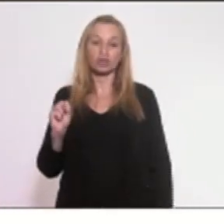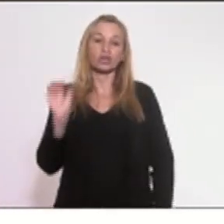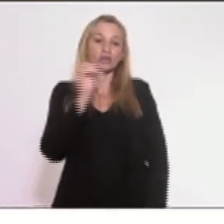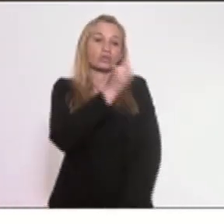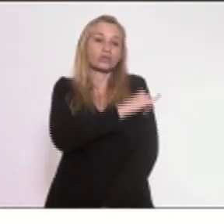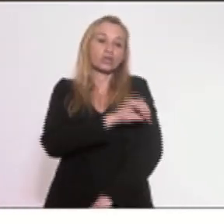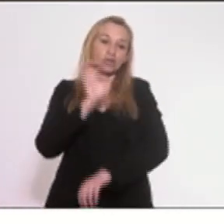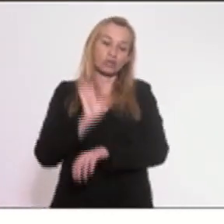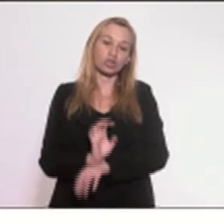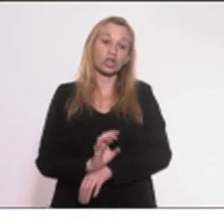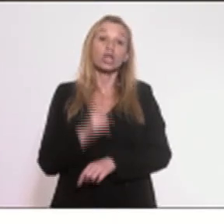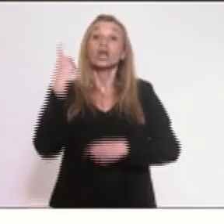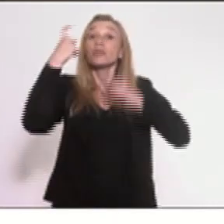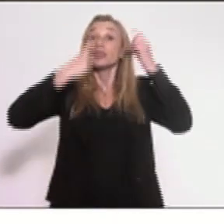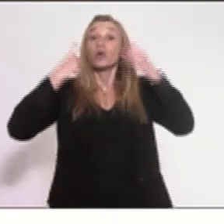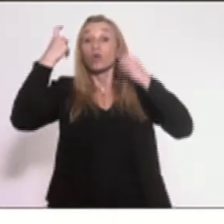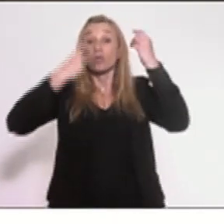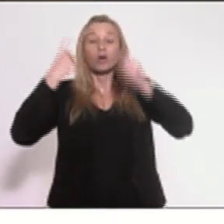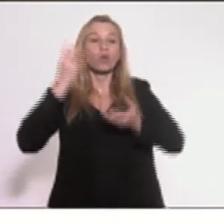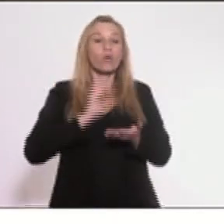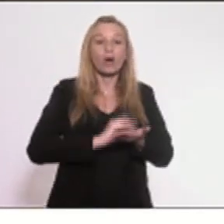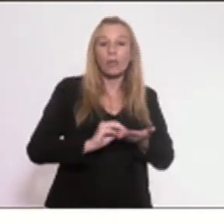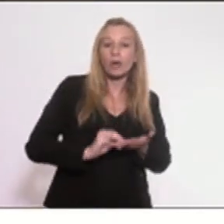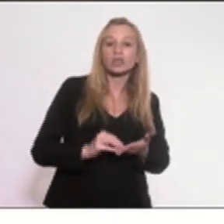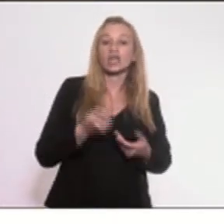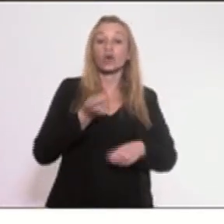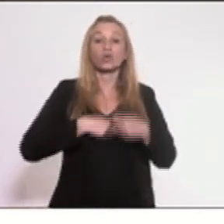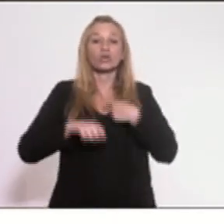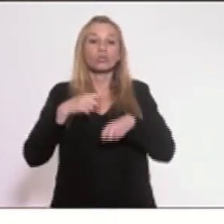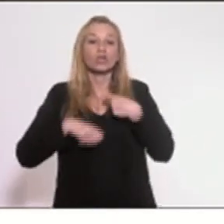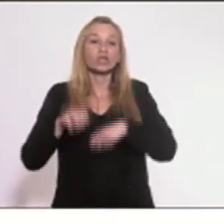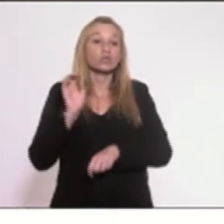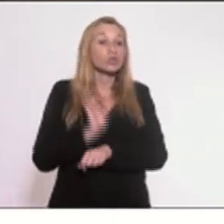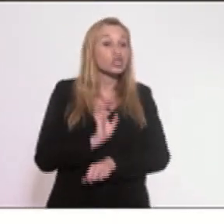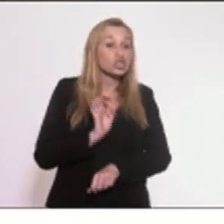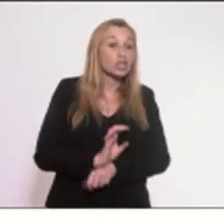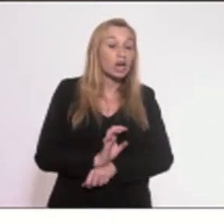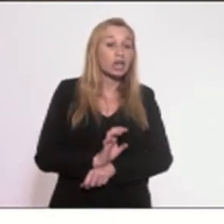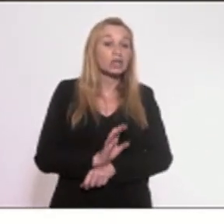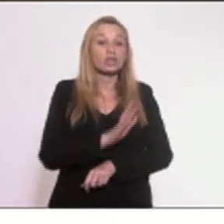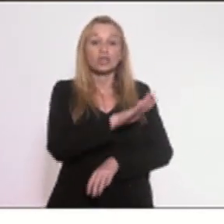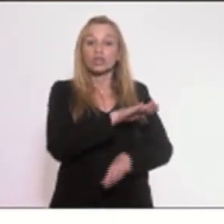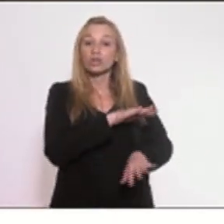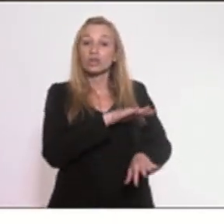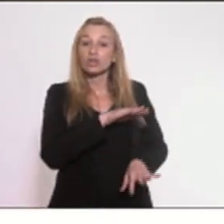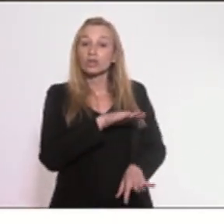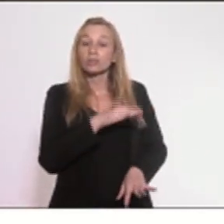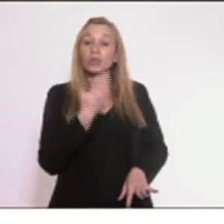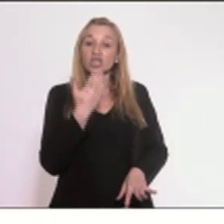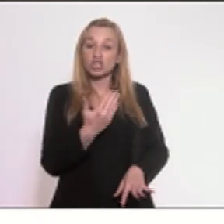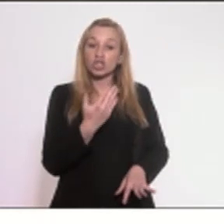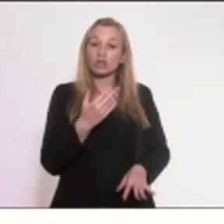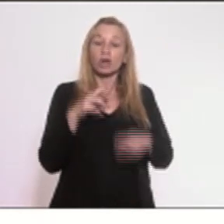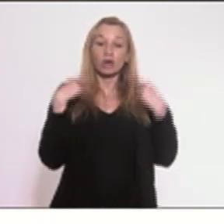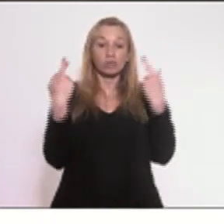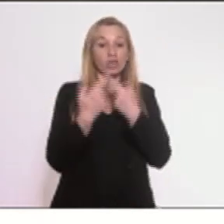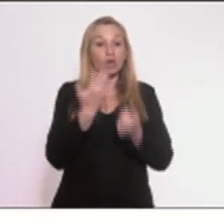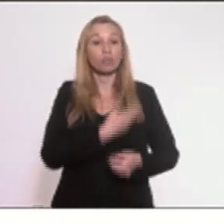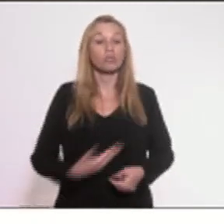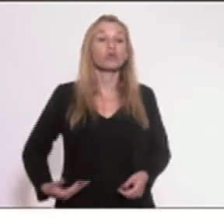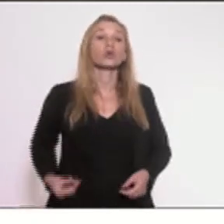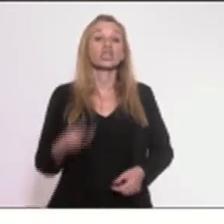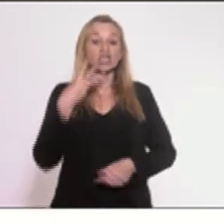e preocupado com a pauta da economia do Estado, convocamos a audiência pública para o dia 3 de